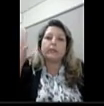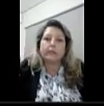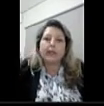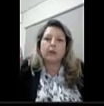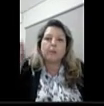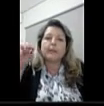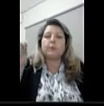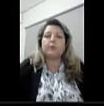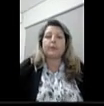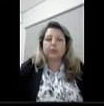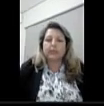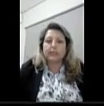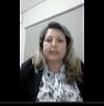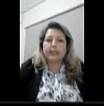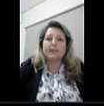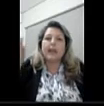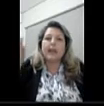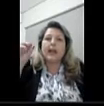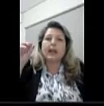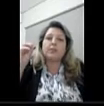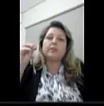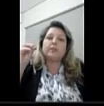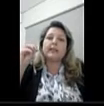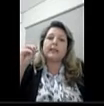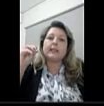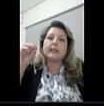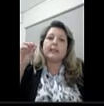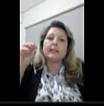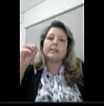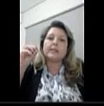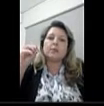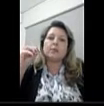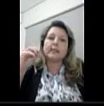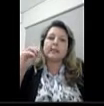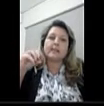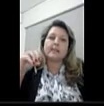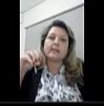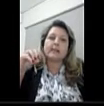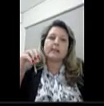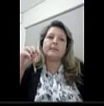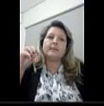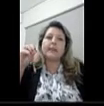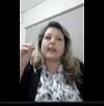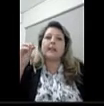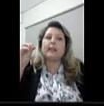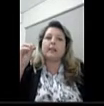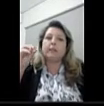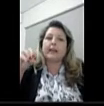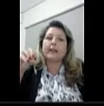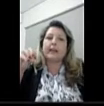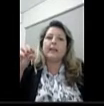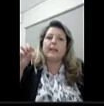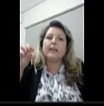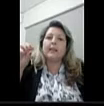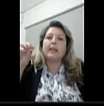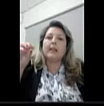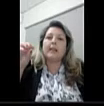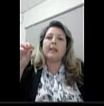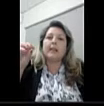o livro tal para a turma toda ali. A gente vai entender que a criança com deslencia, ela não vai